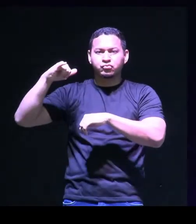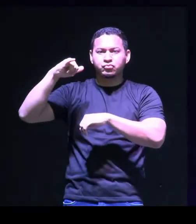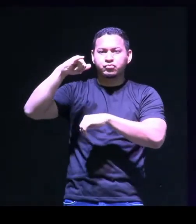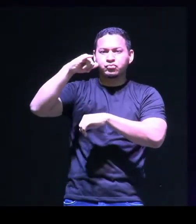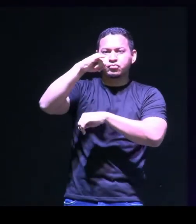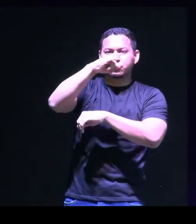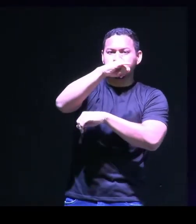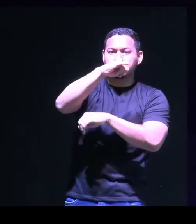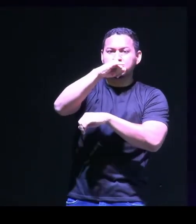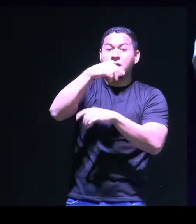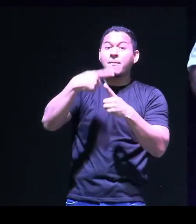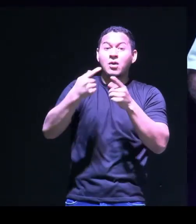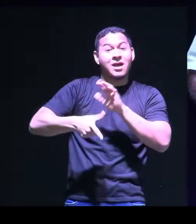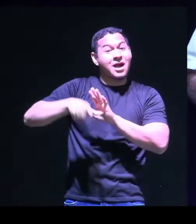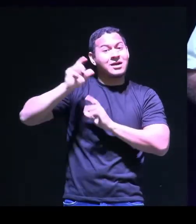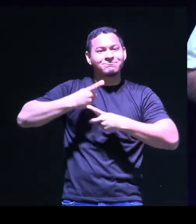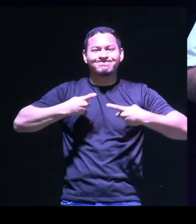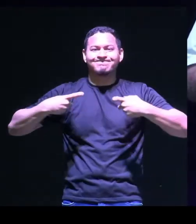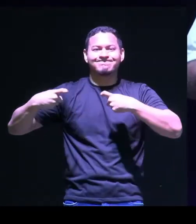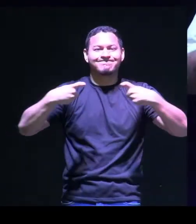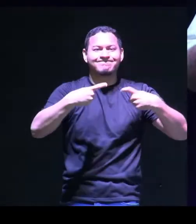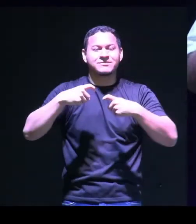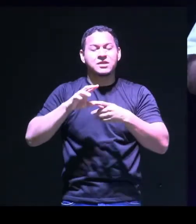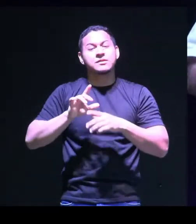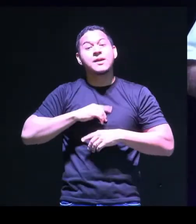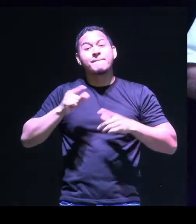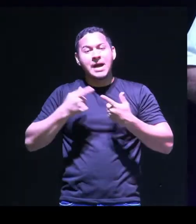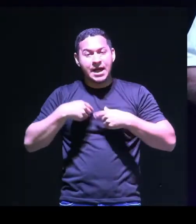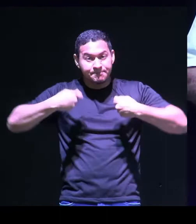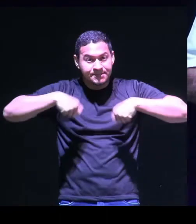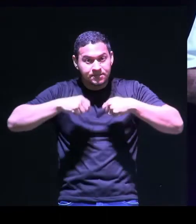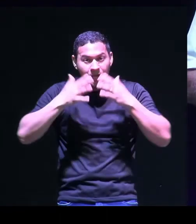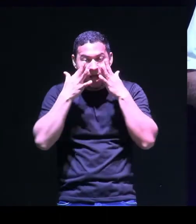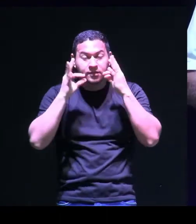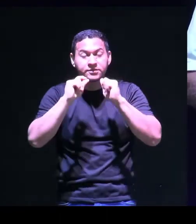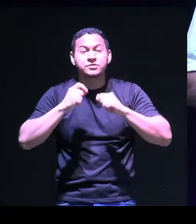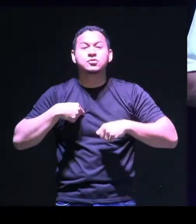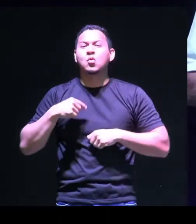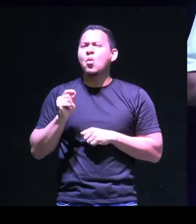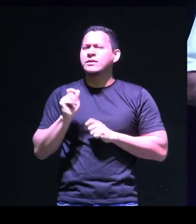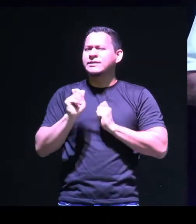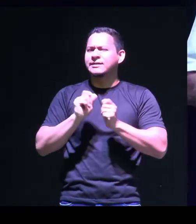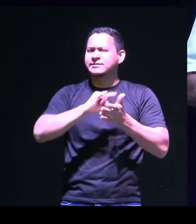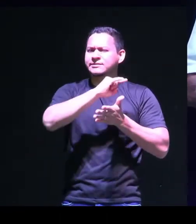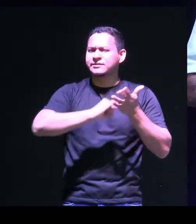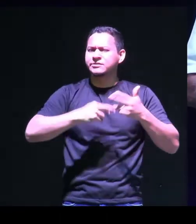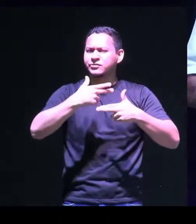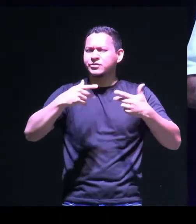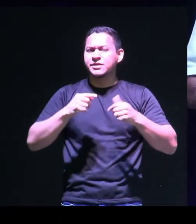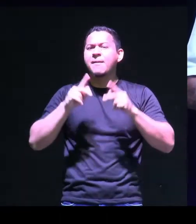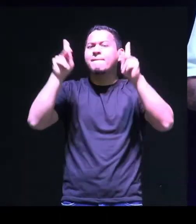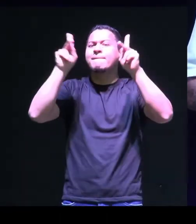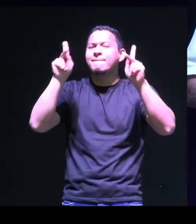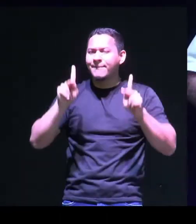caminhando para o cumprimento dessas coisas. A Bíblia diz: quando andarem dizendo paz e segurança, eis que virá repentina